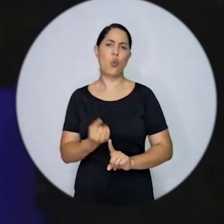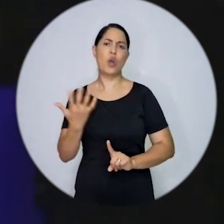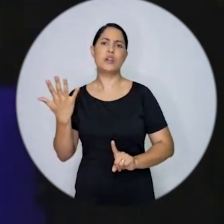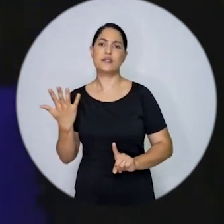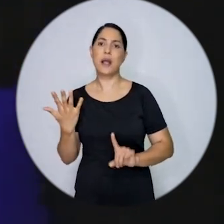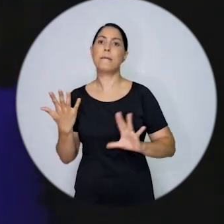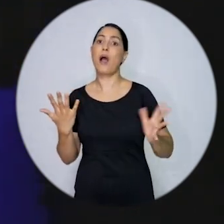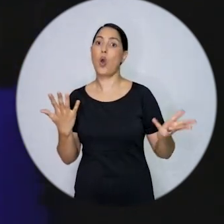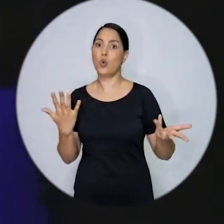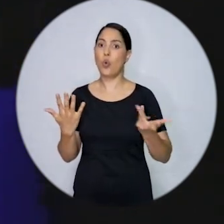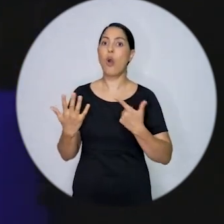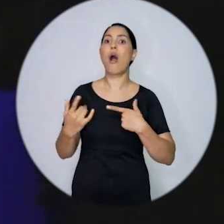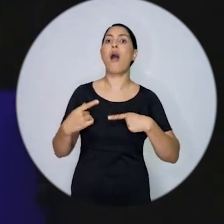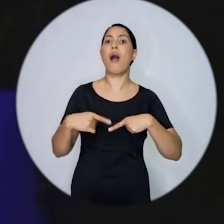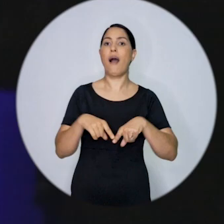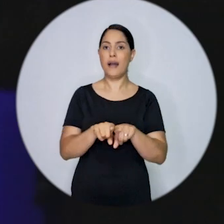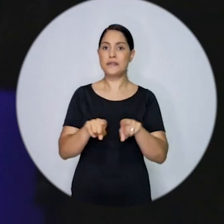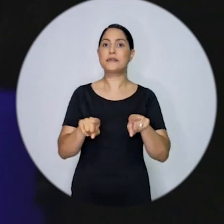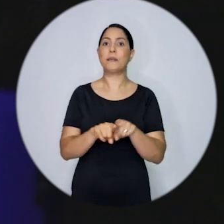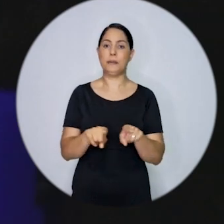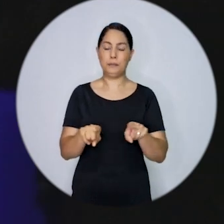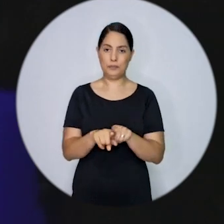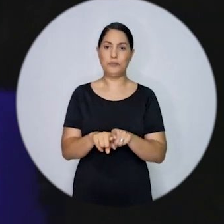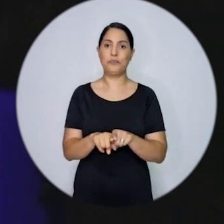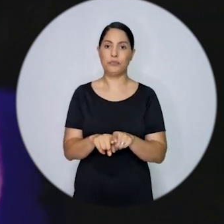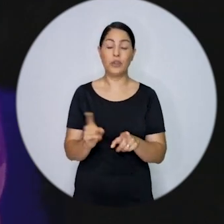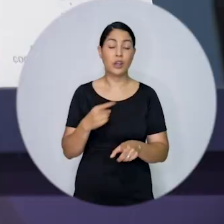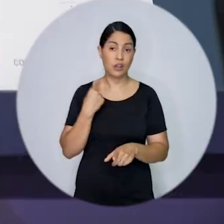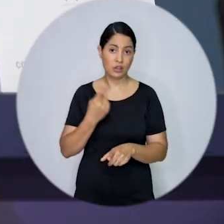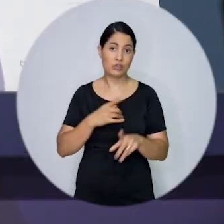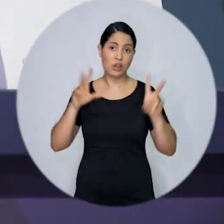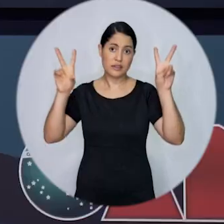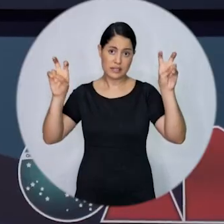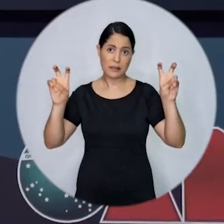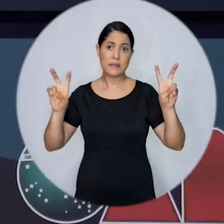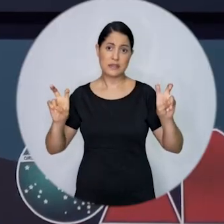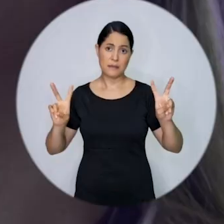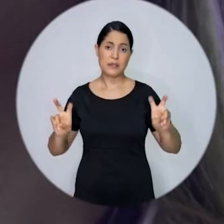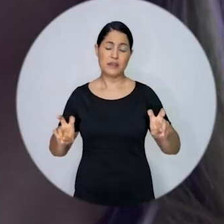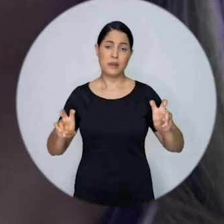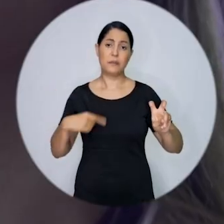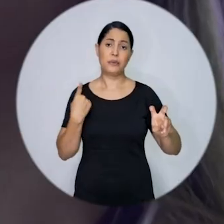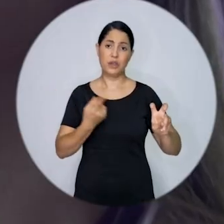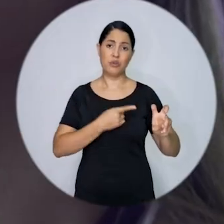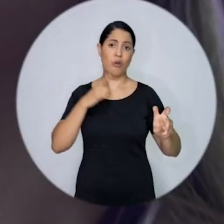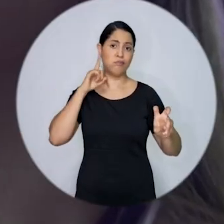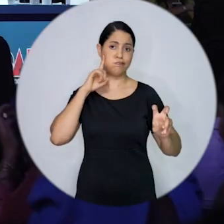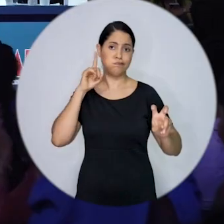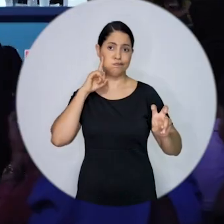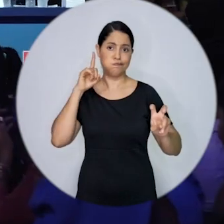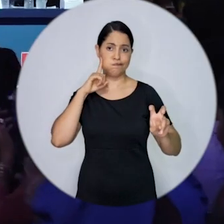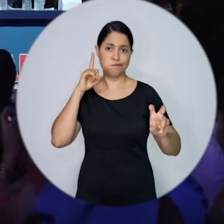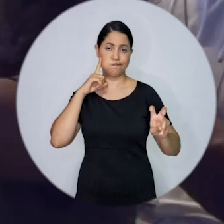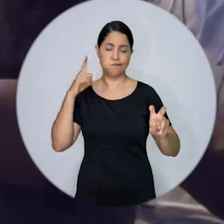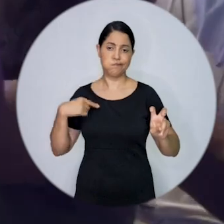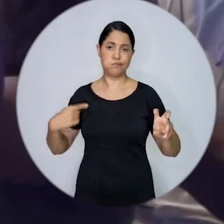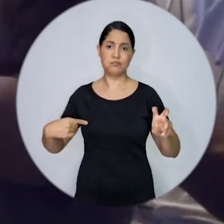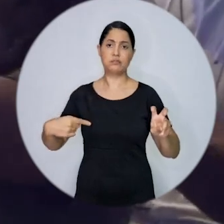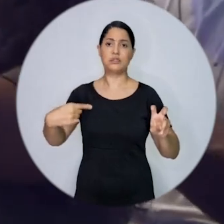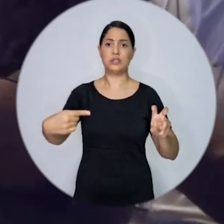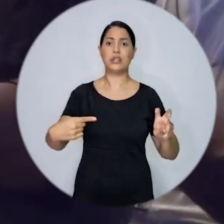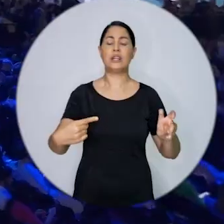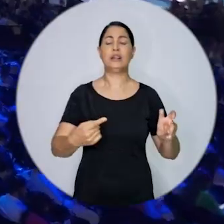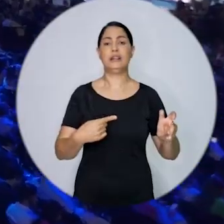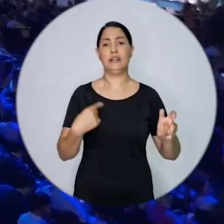só de números, mas a qualidade do que foi discutido aqui e, sobretudo, dos temas que afetam o dia a dia da